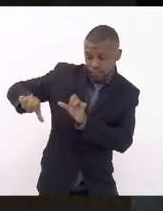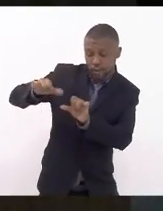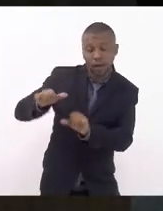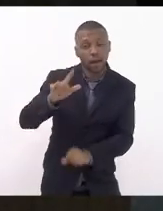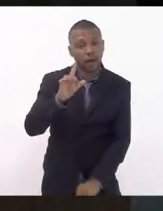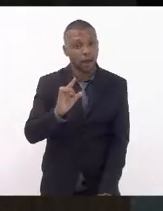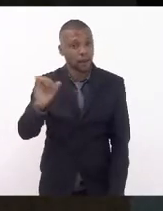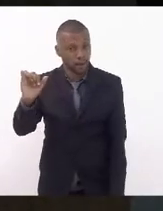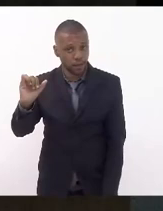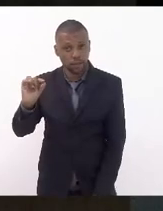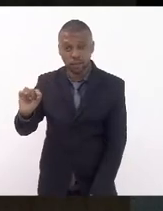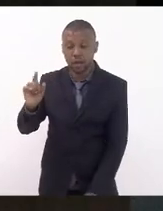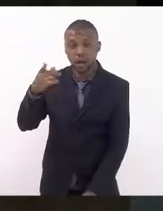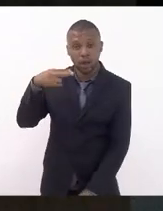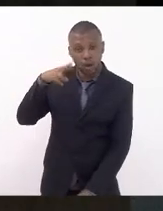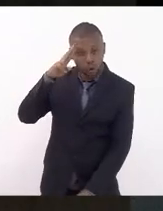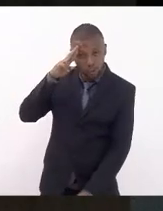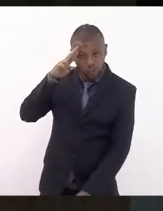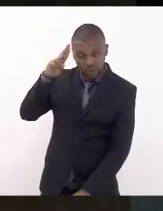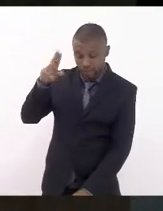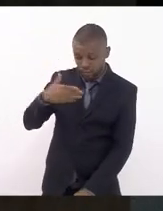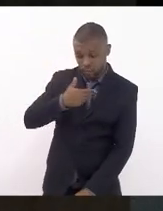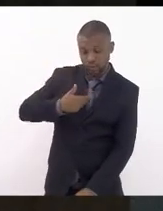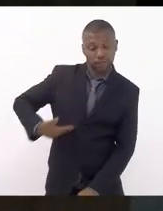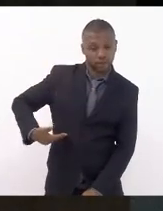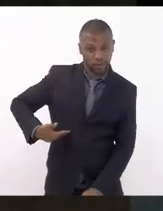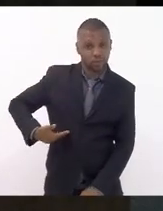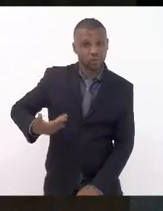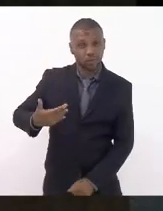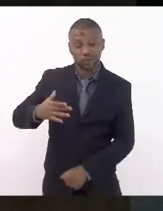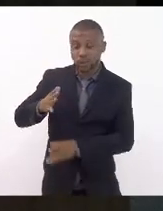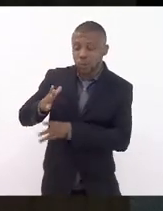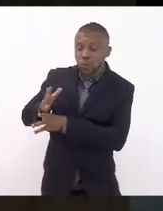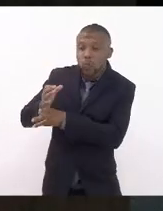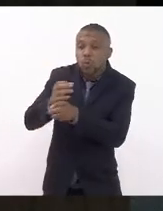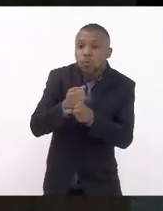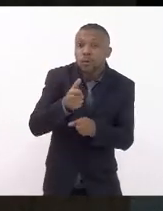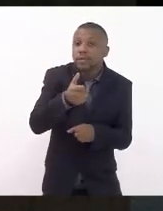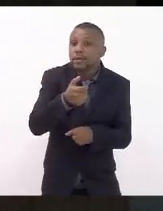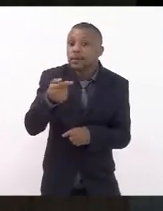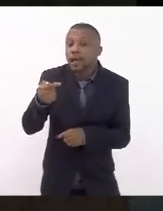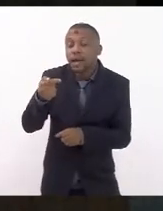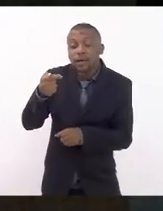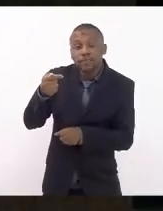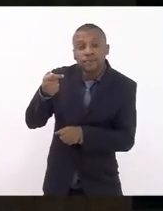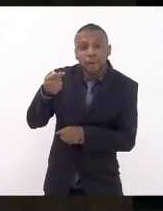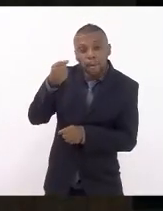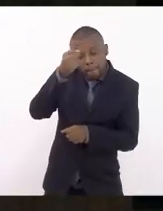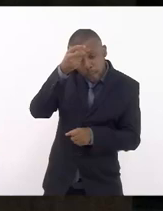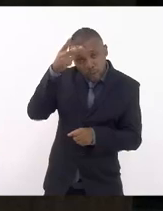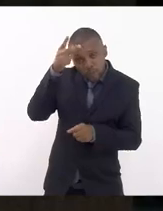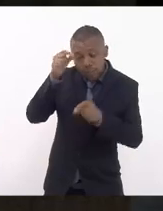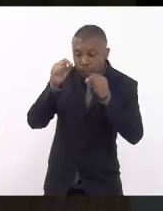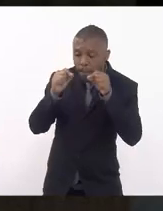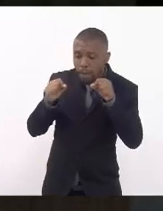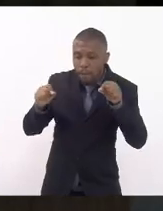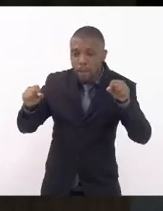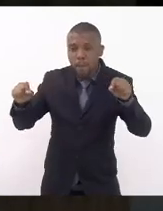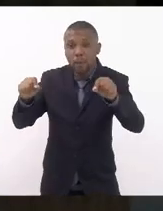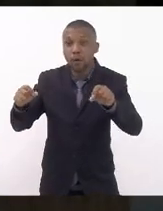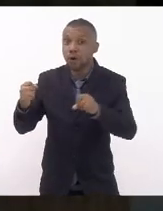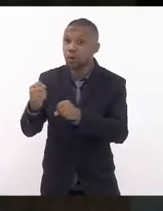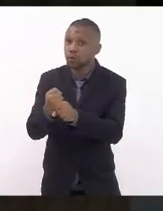do Executivo, em relação aos 17 municípios que em 22